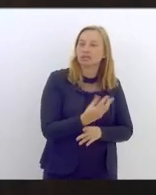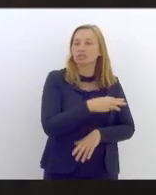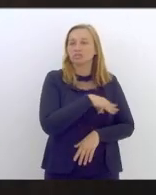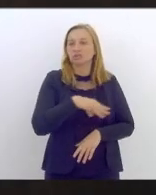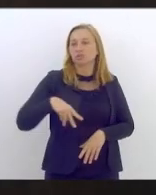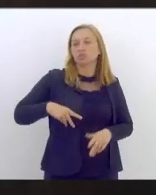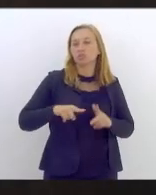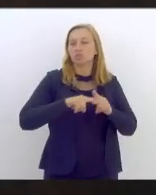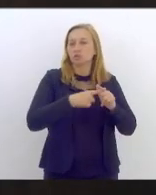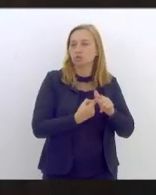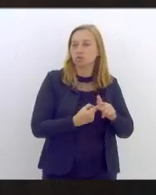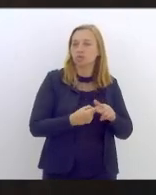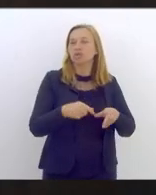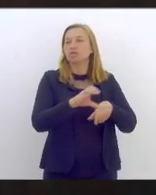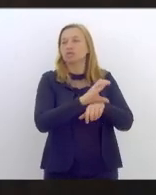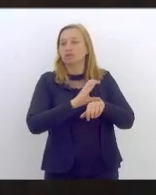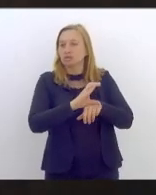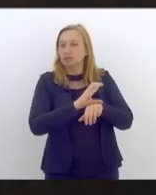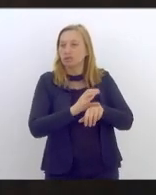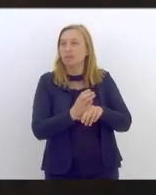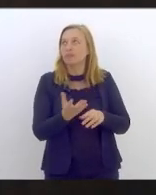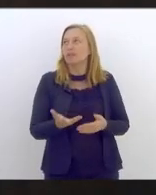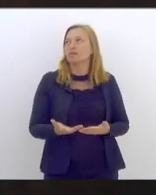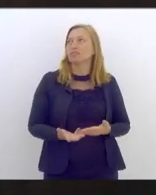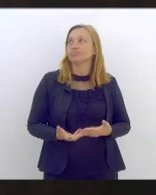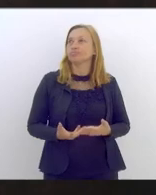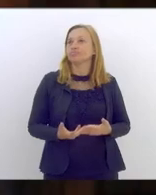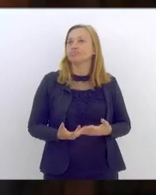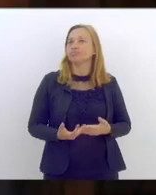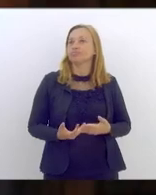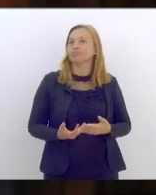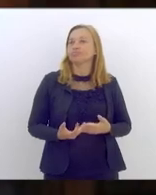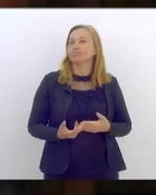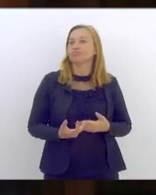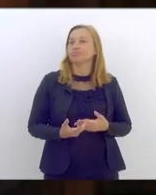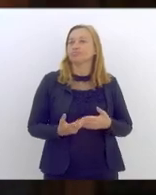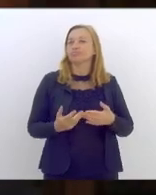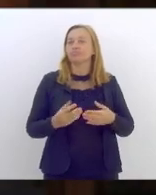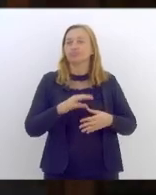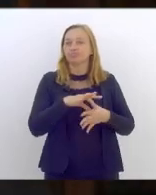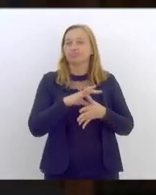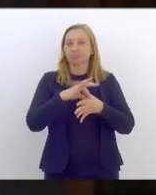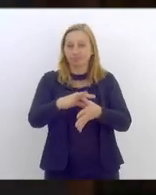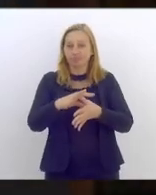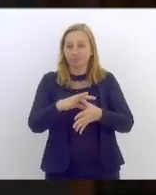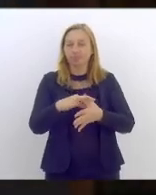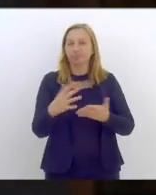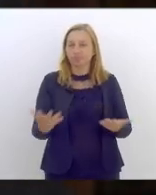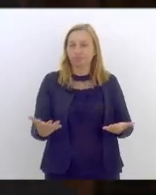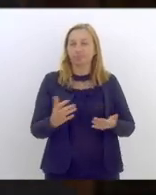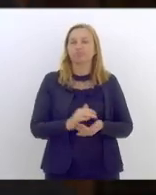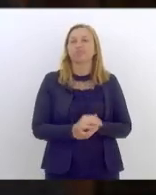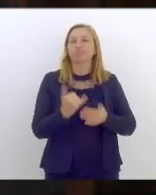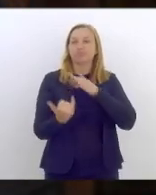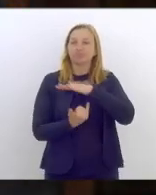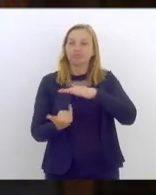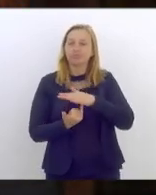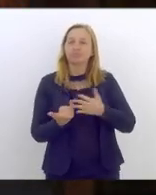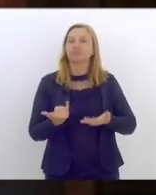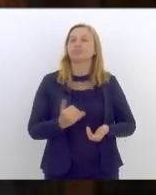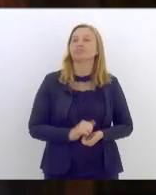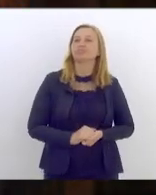aperfeiçoamento constitucional e através das suas lideranças institucionais e